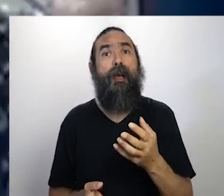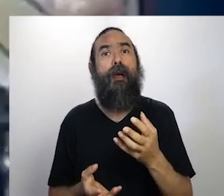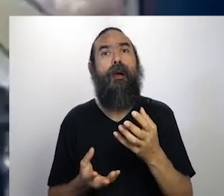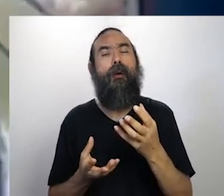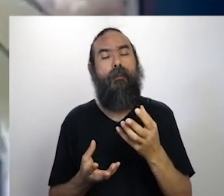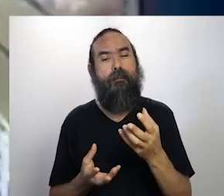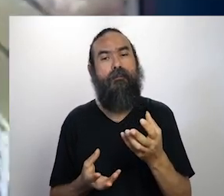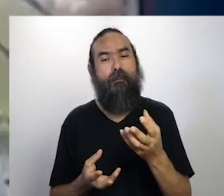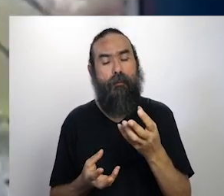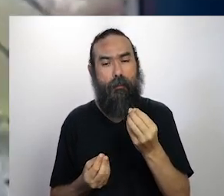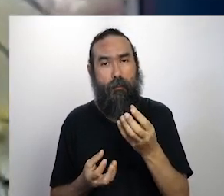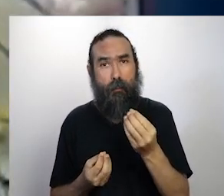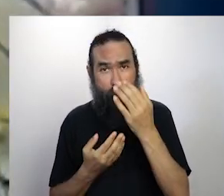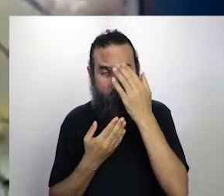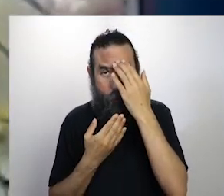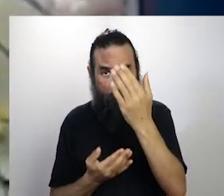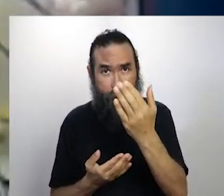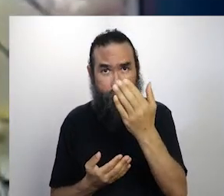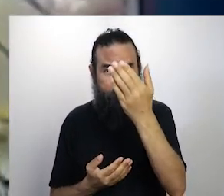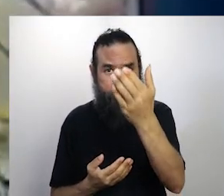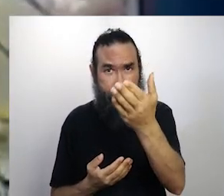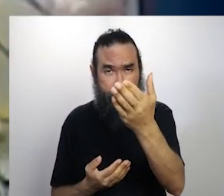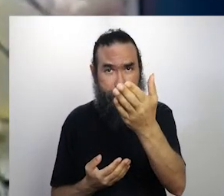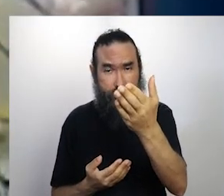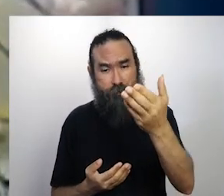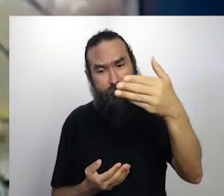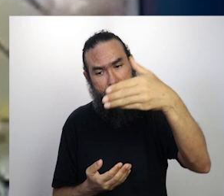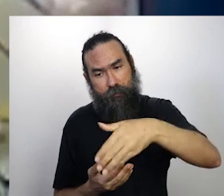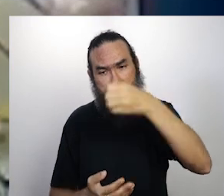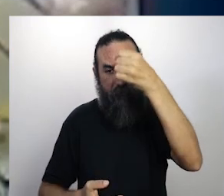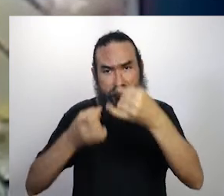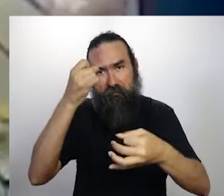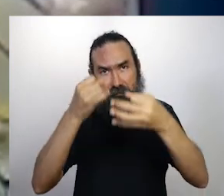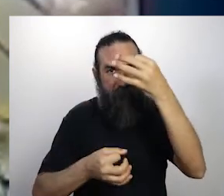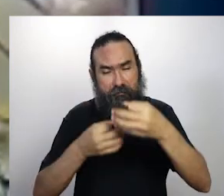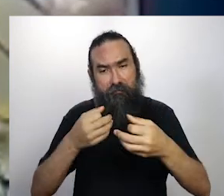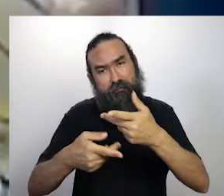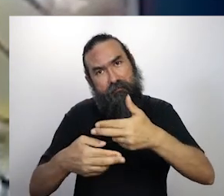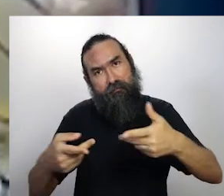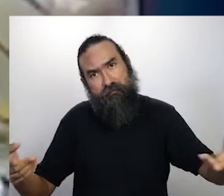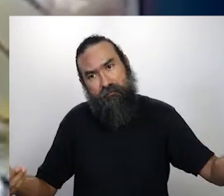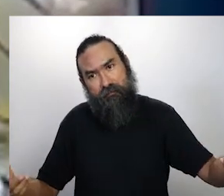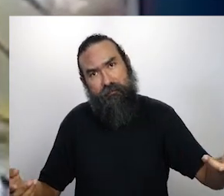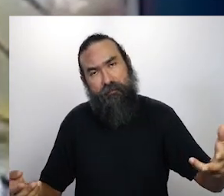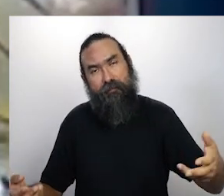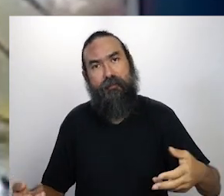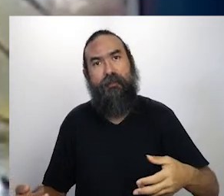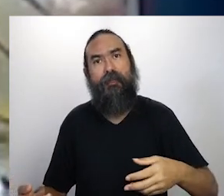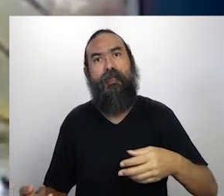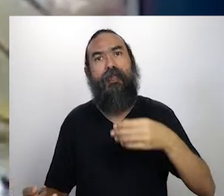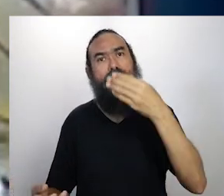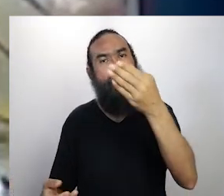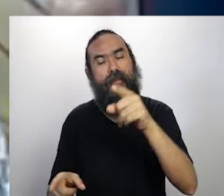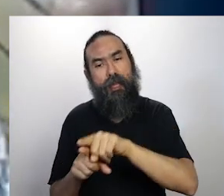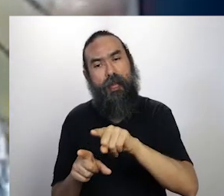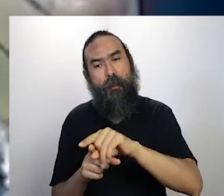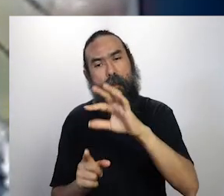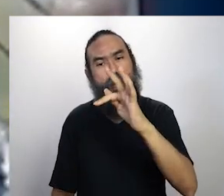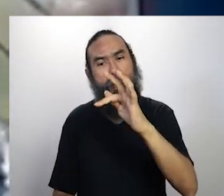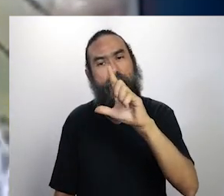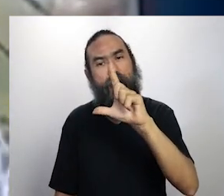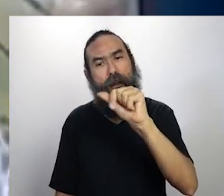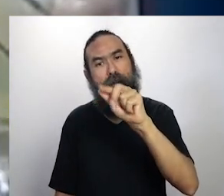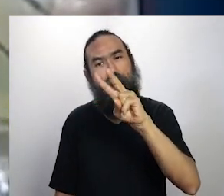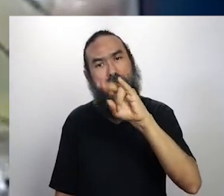Muito, muito agradecida mesmo por você atualizar a gente, e Flávia também, sobre